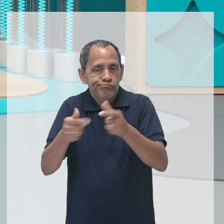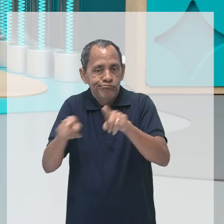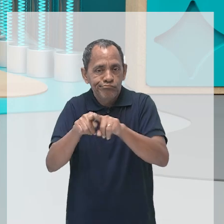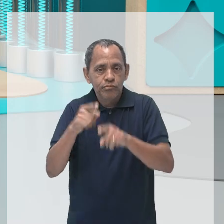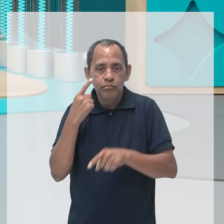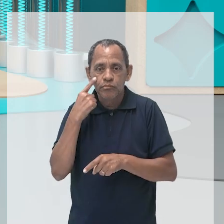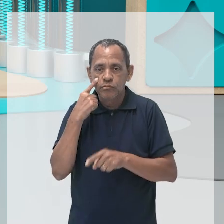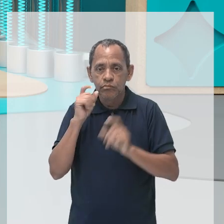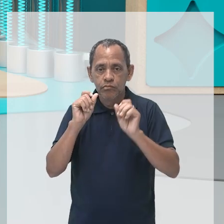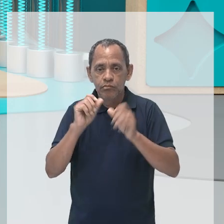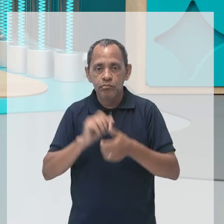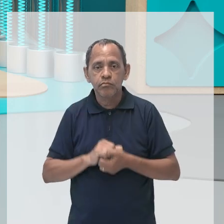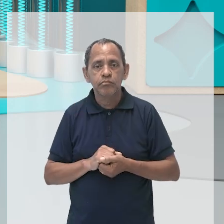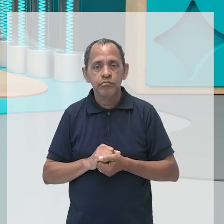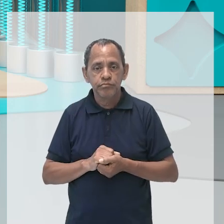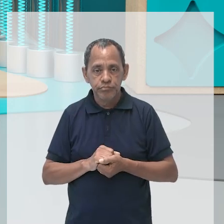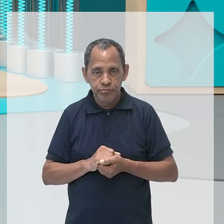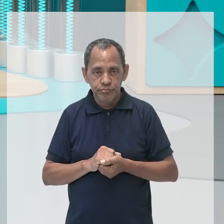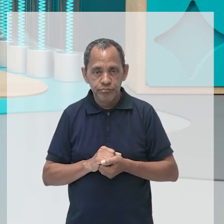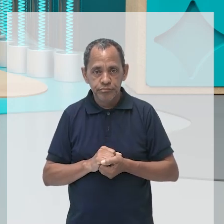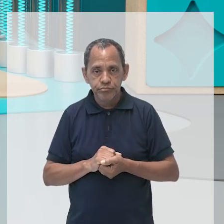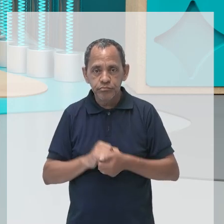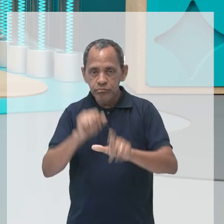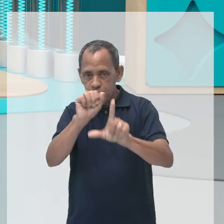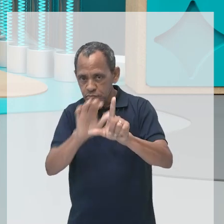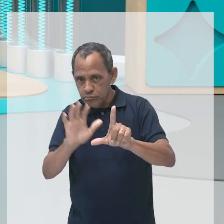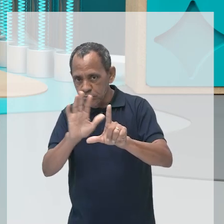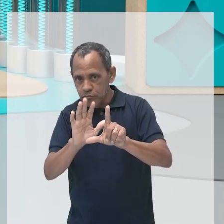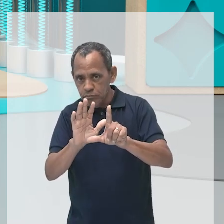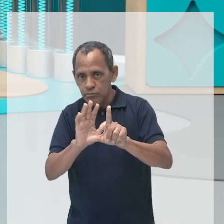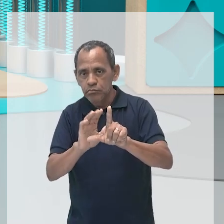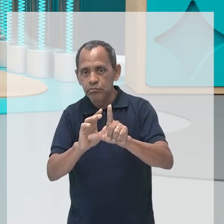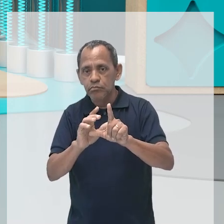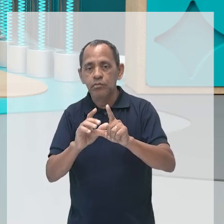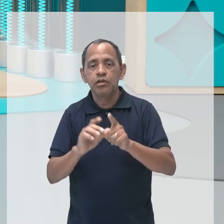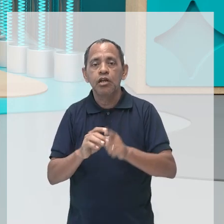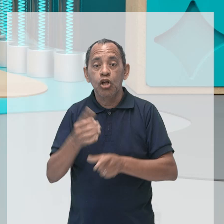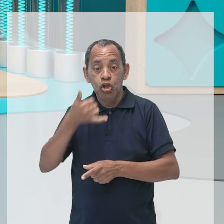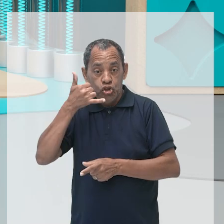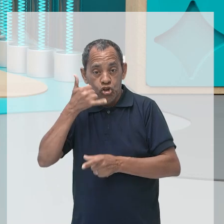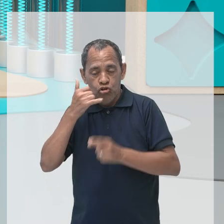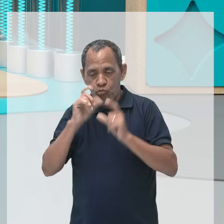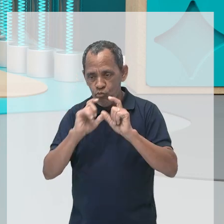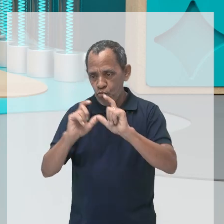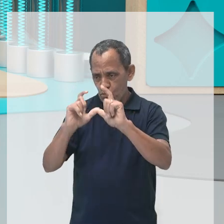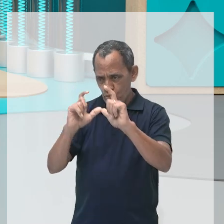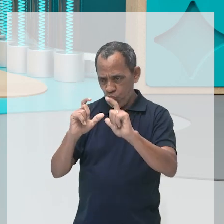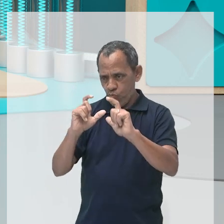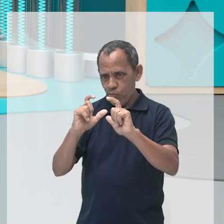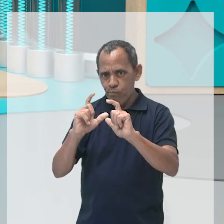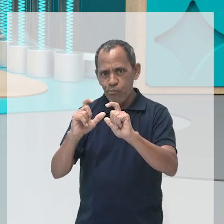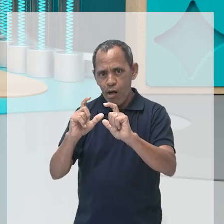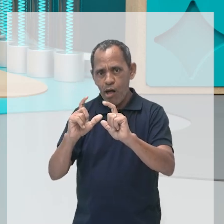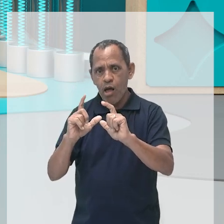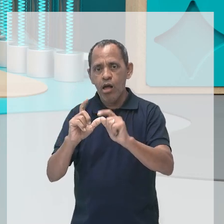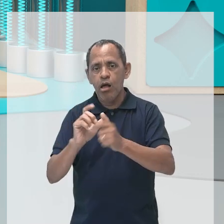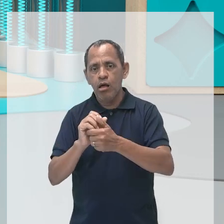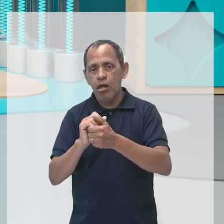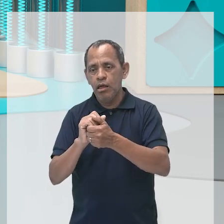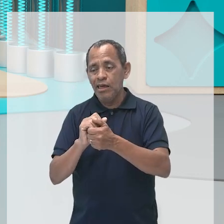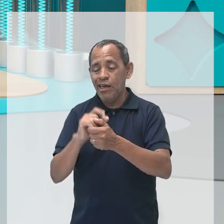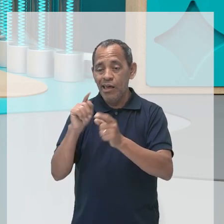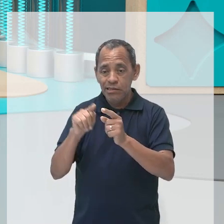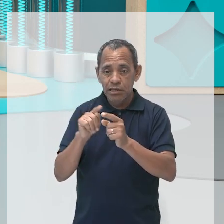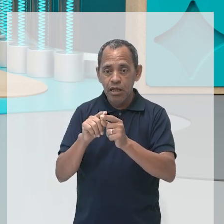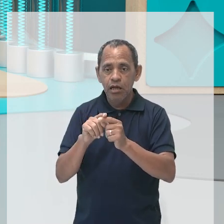aqui o QR Code, que exatamente quando você direciona a câmera do seu celular para esse QR Code, essa